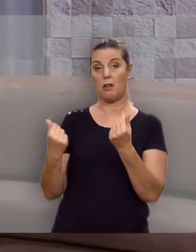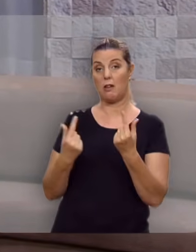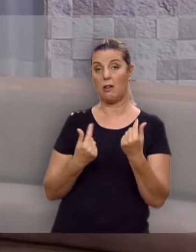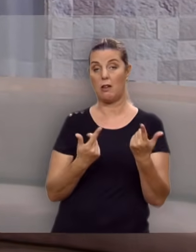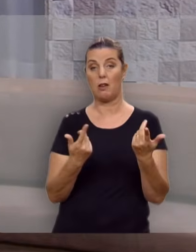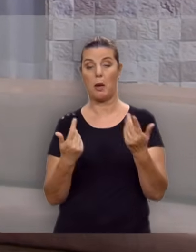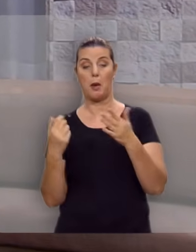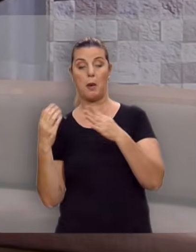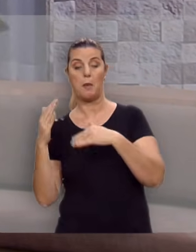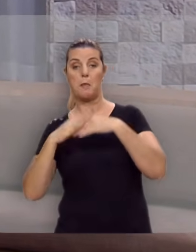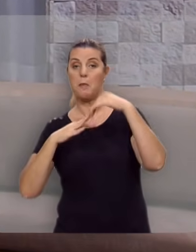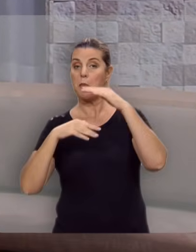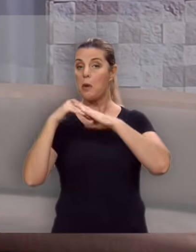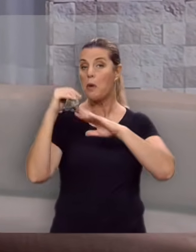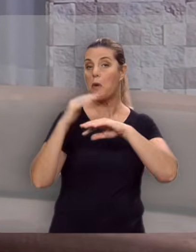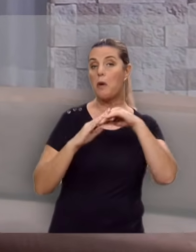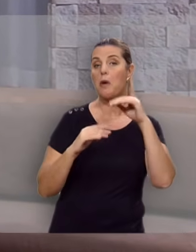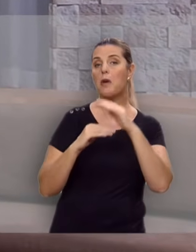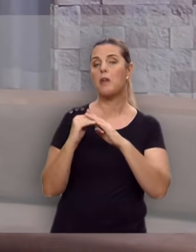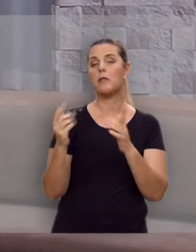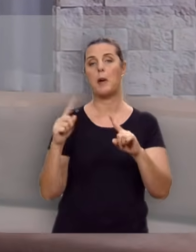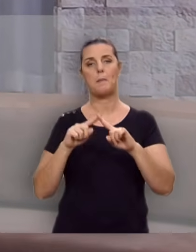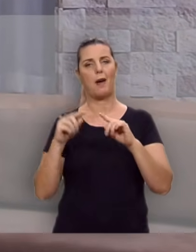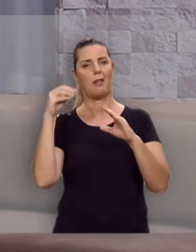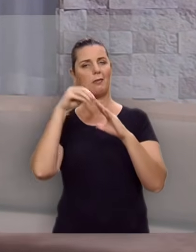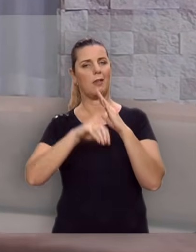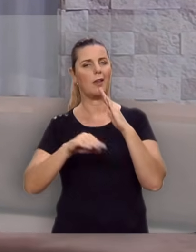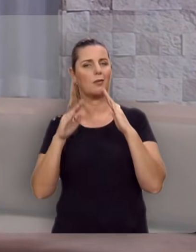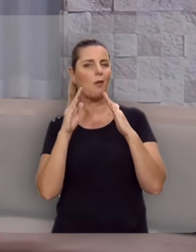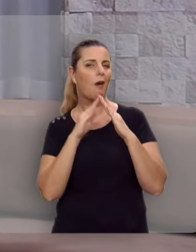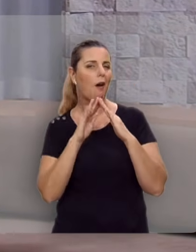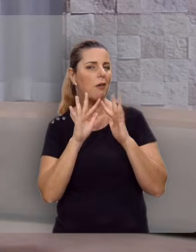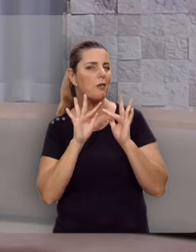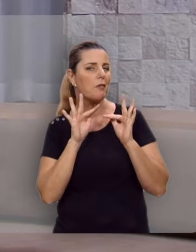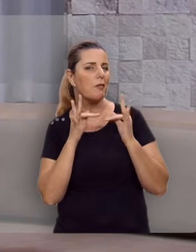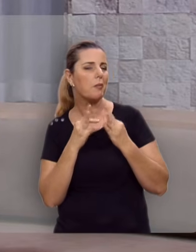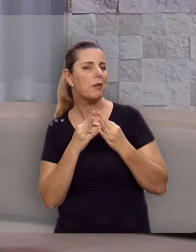financeira, na área profissional, fracassaram